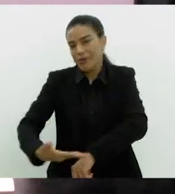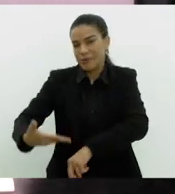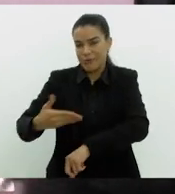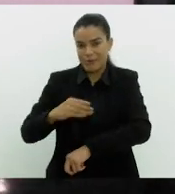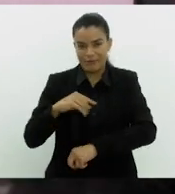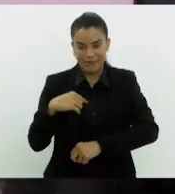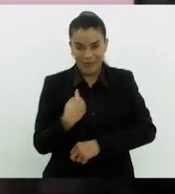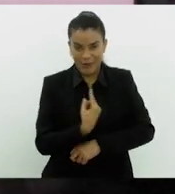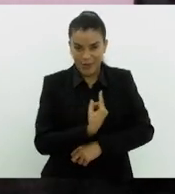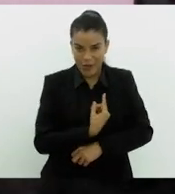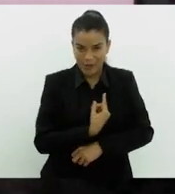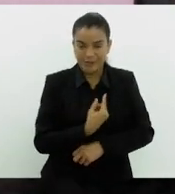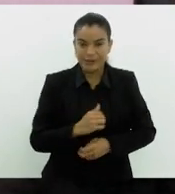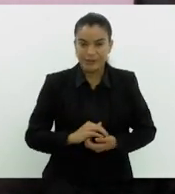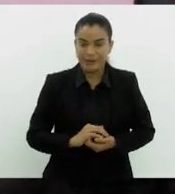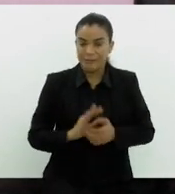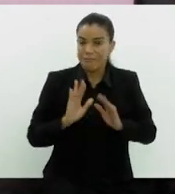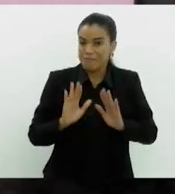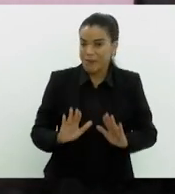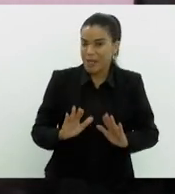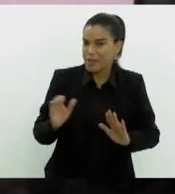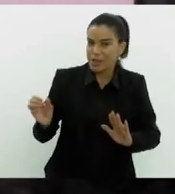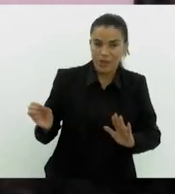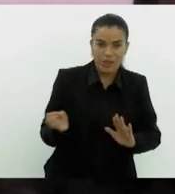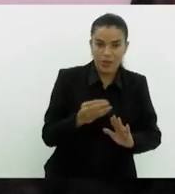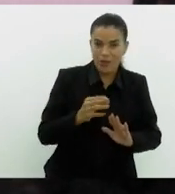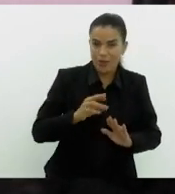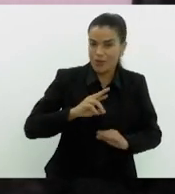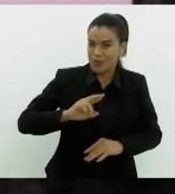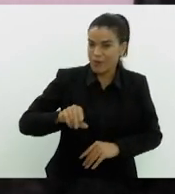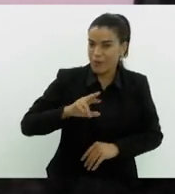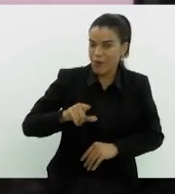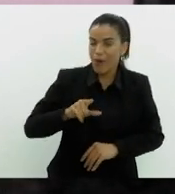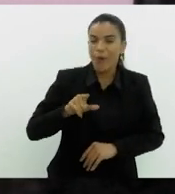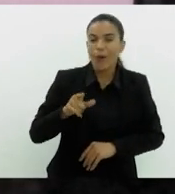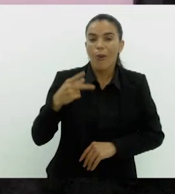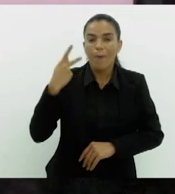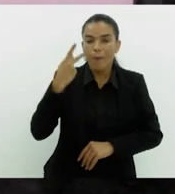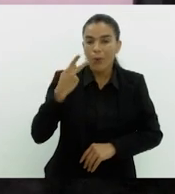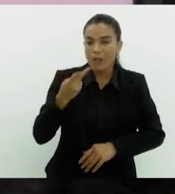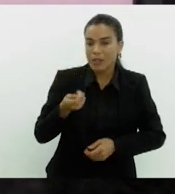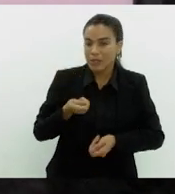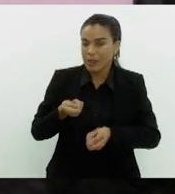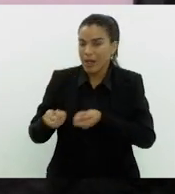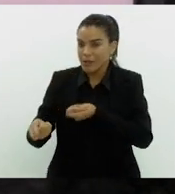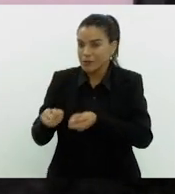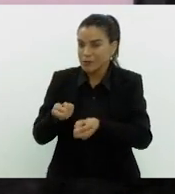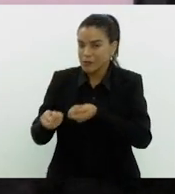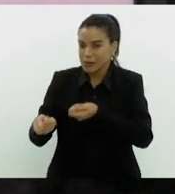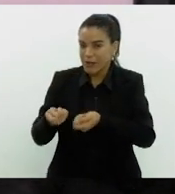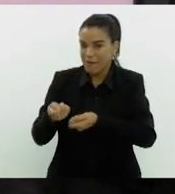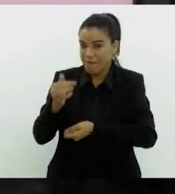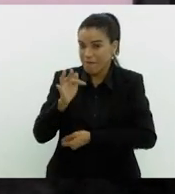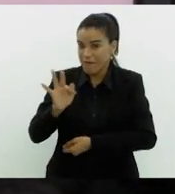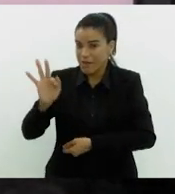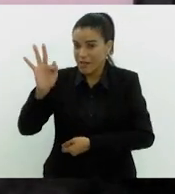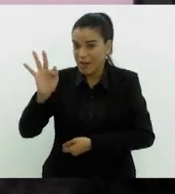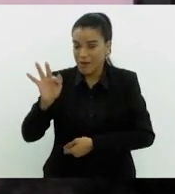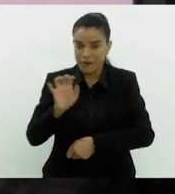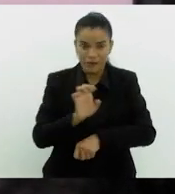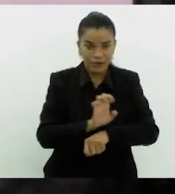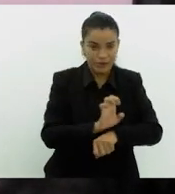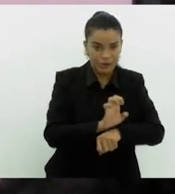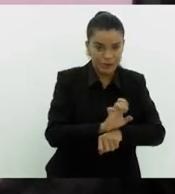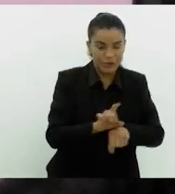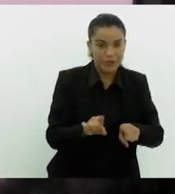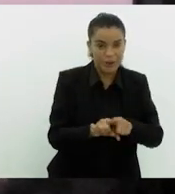que não é comum ainda é a implementação de uma política articulada nem no plano federal, nem no plano estadual, tampouco